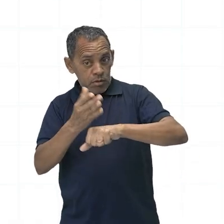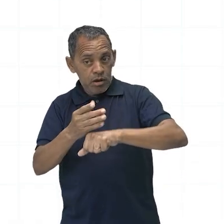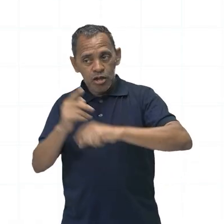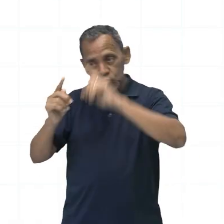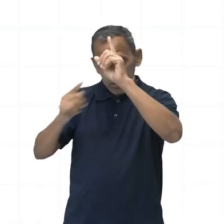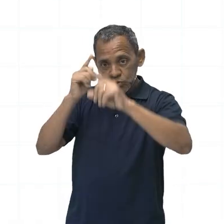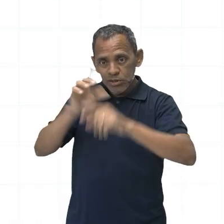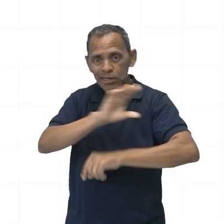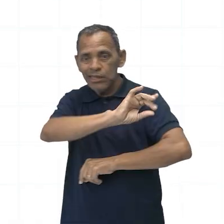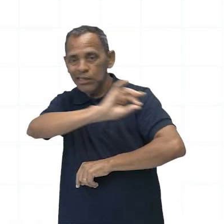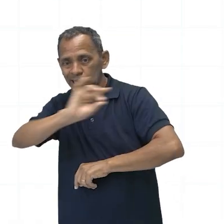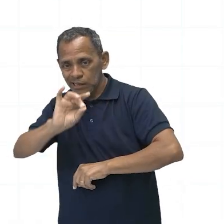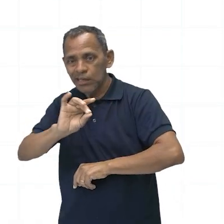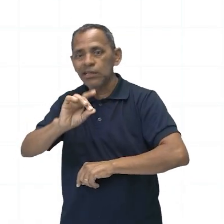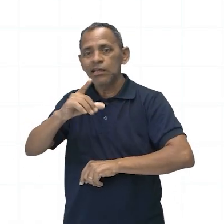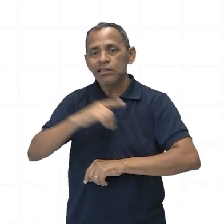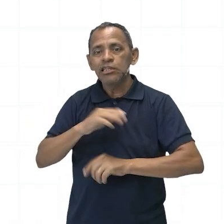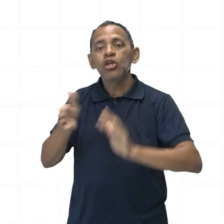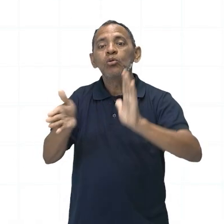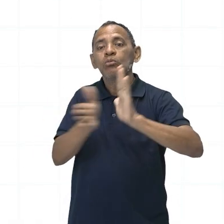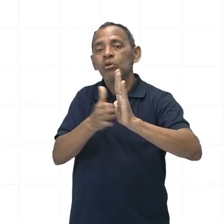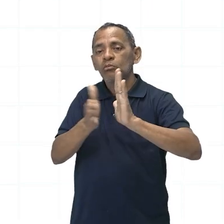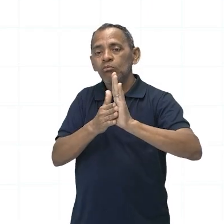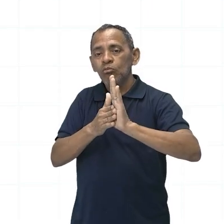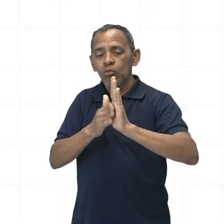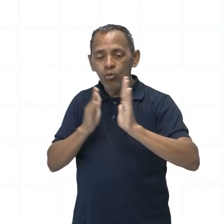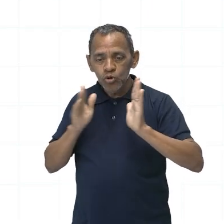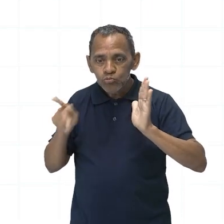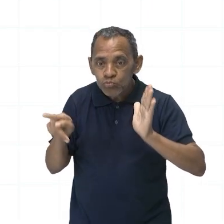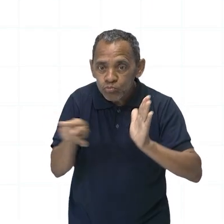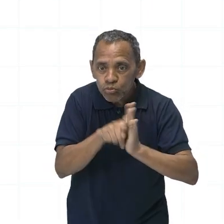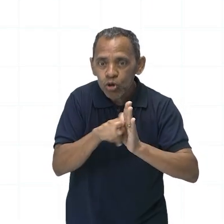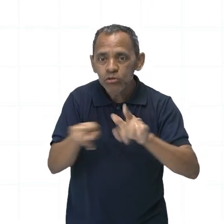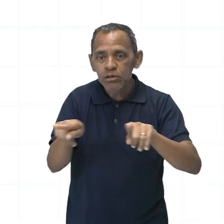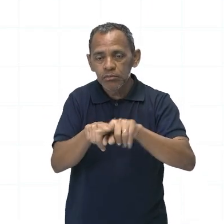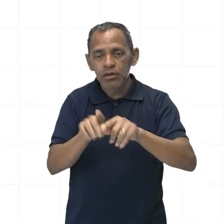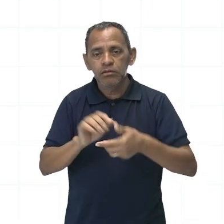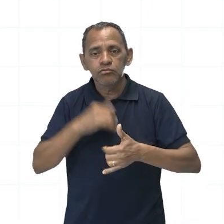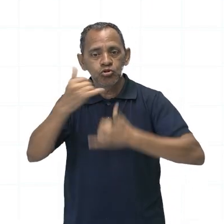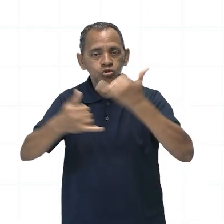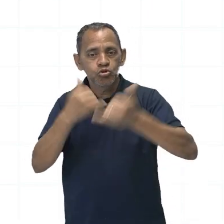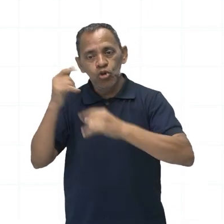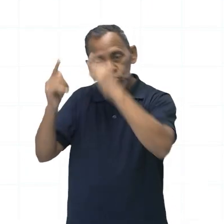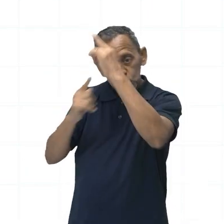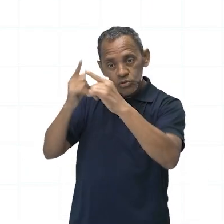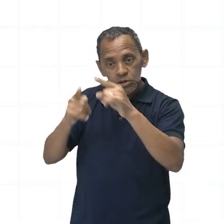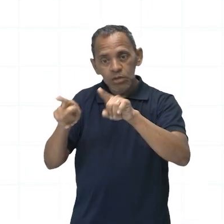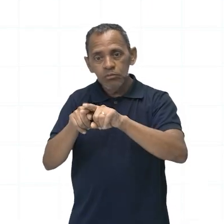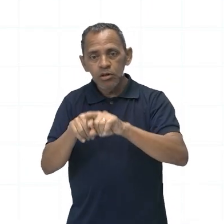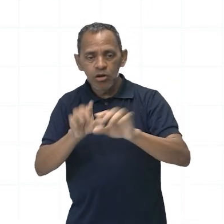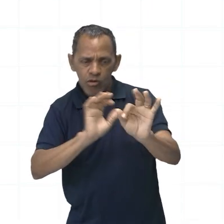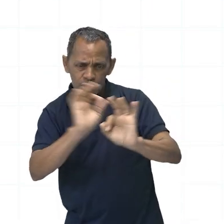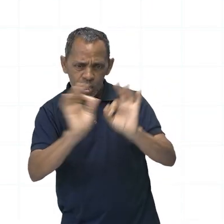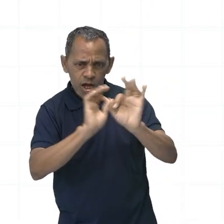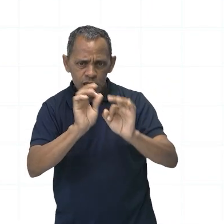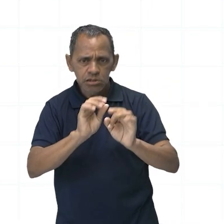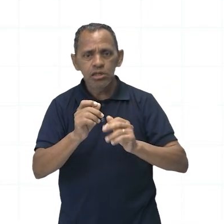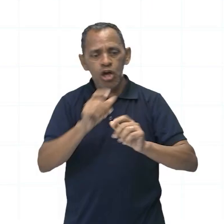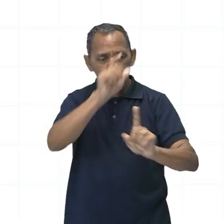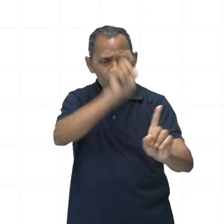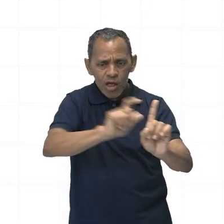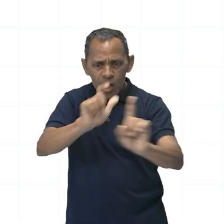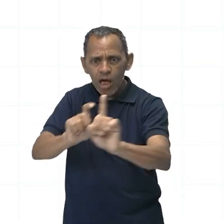improvisação, cada uma com seu propósito específico, entre jogos de improvisação, construção de